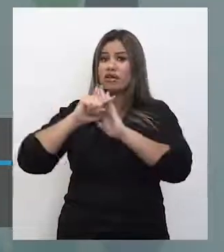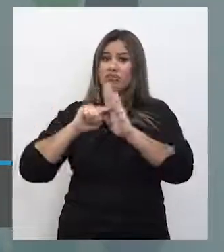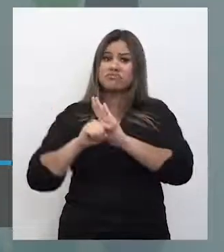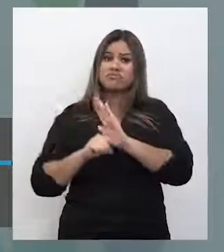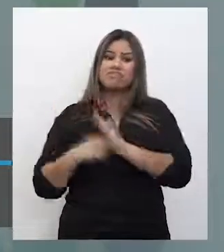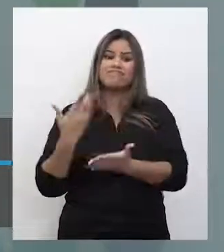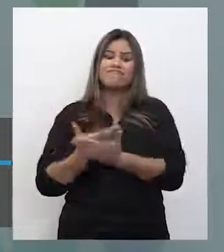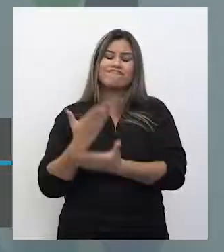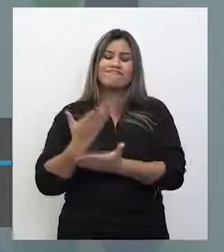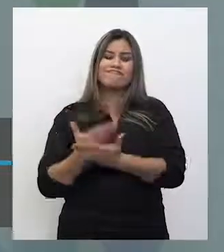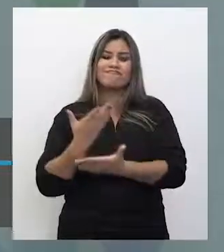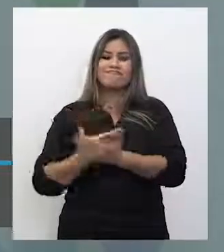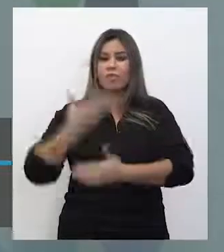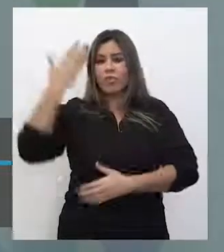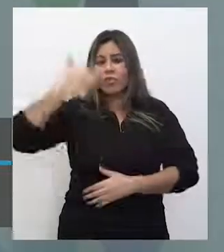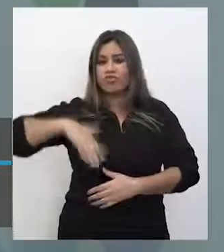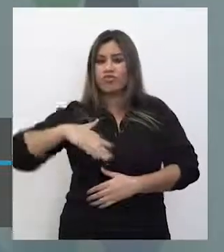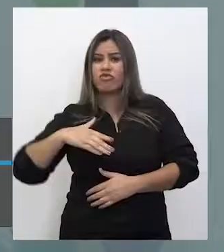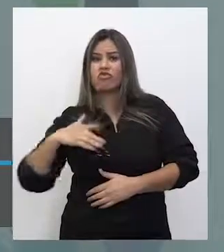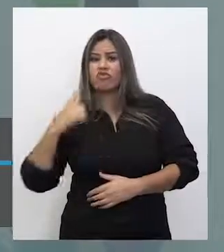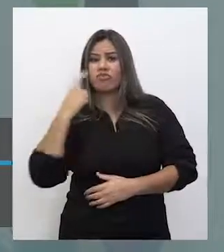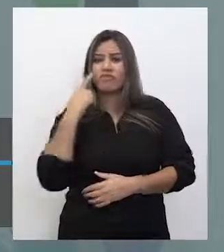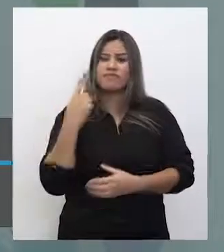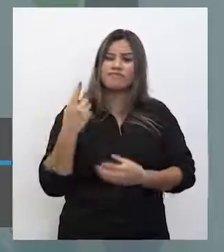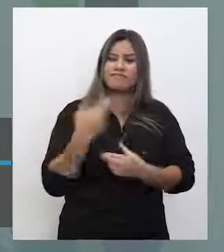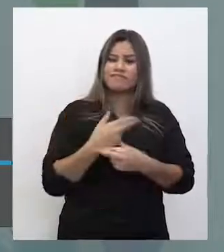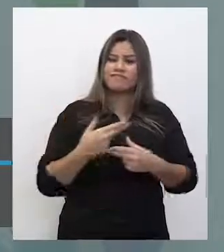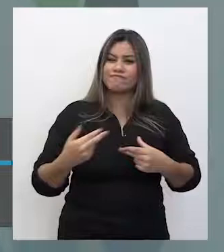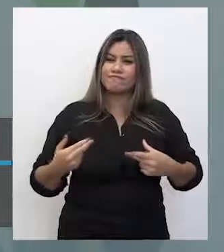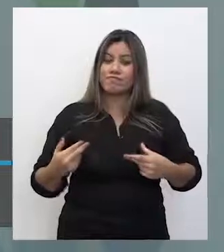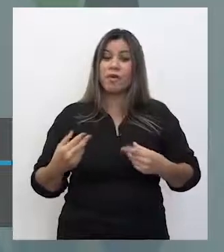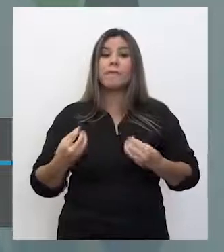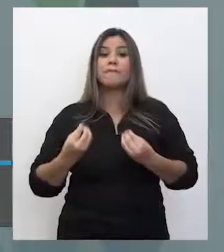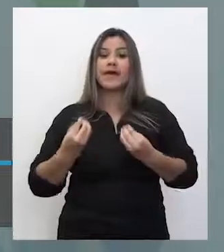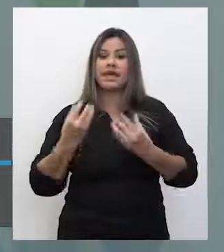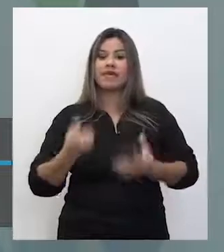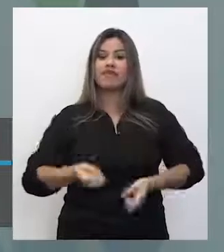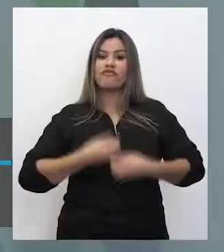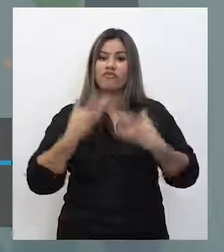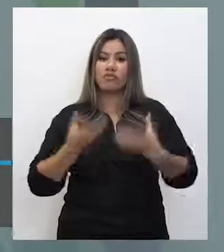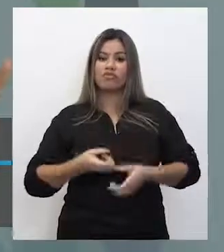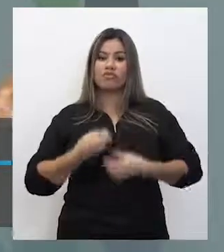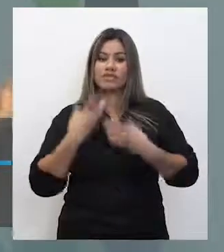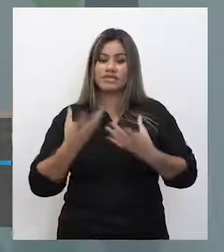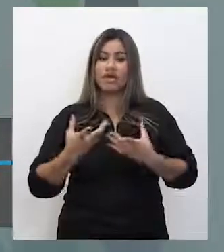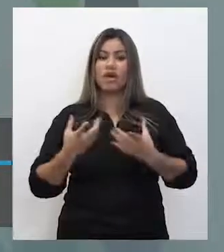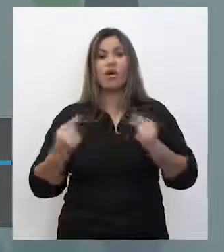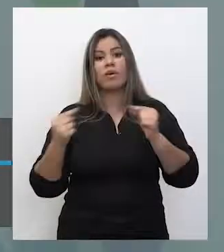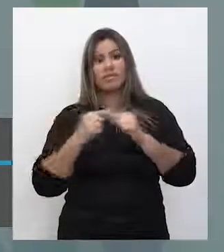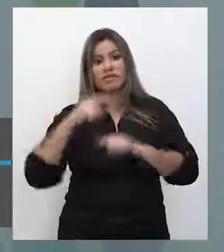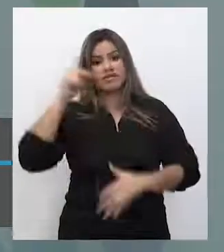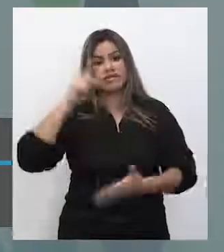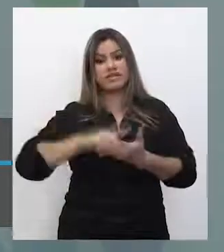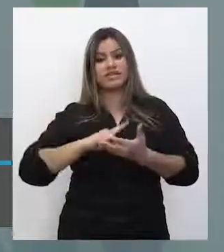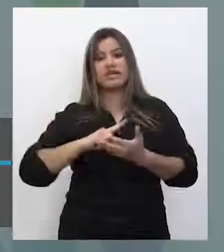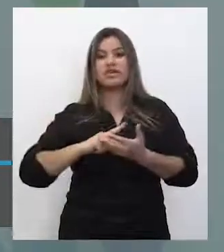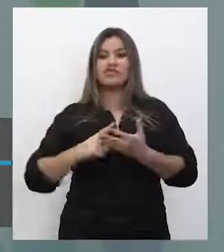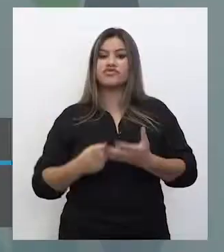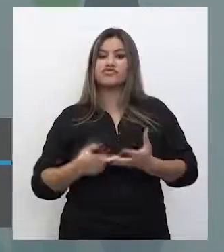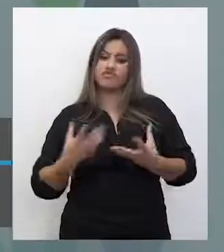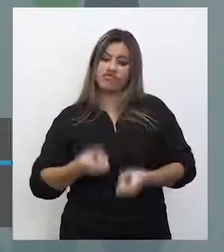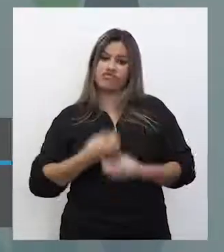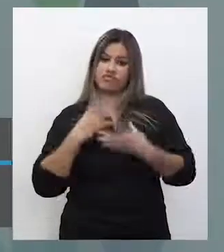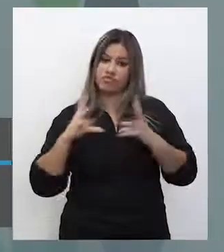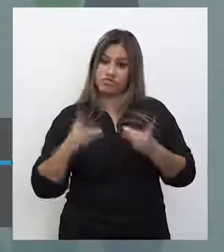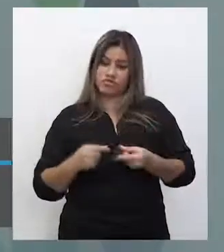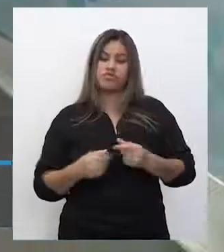estudaram, comprovaram, levantaram hipóteses para colocar os dados e que desse credibilidade a todas aquelas informações,